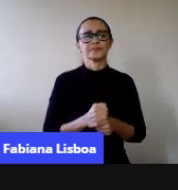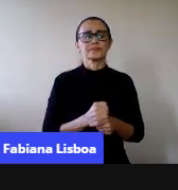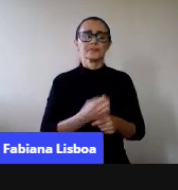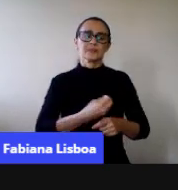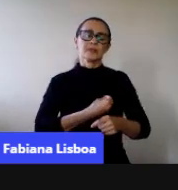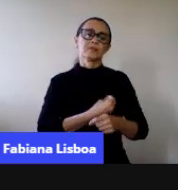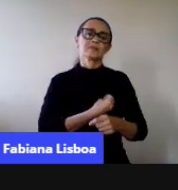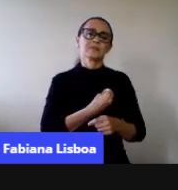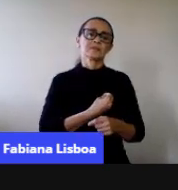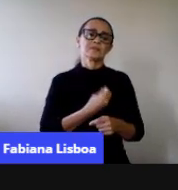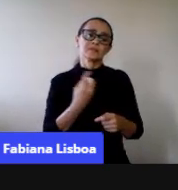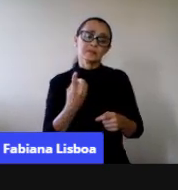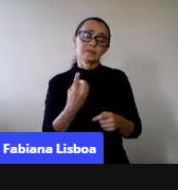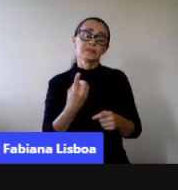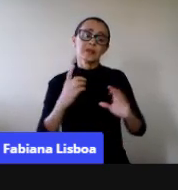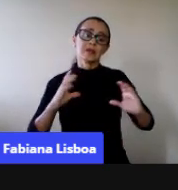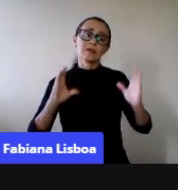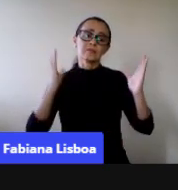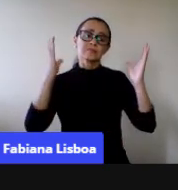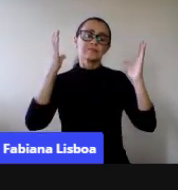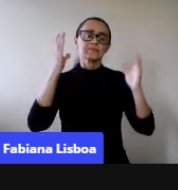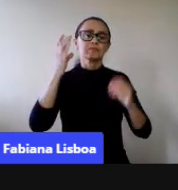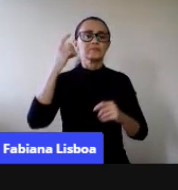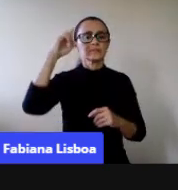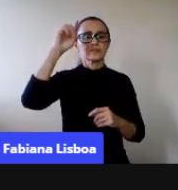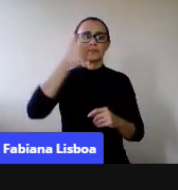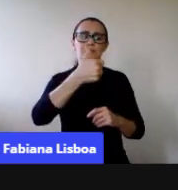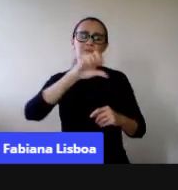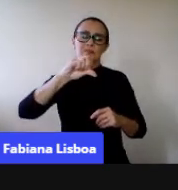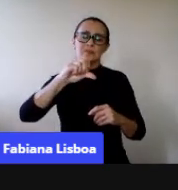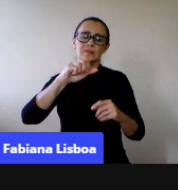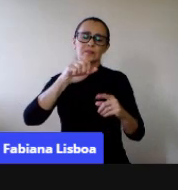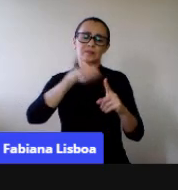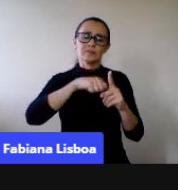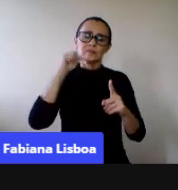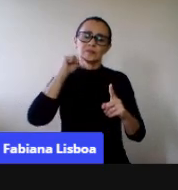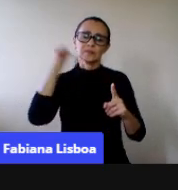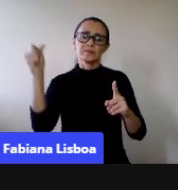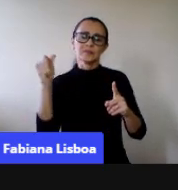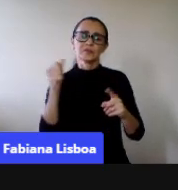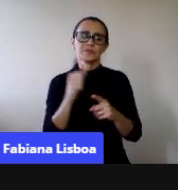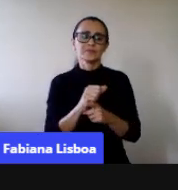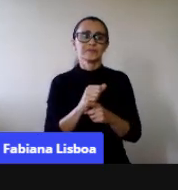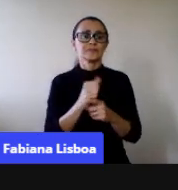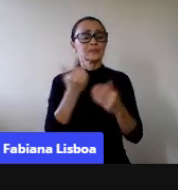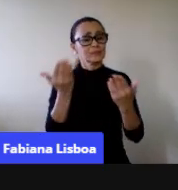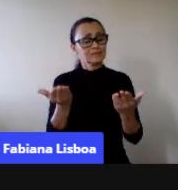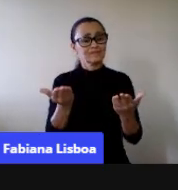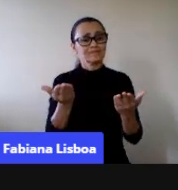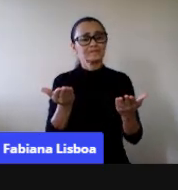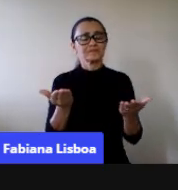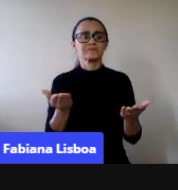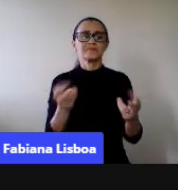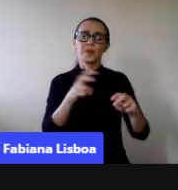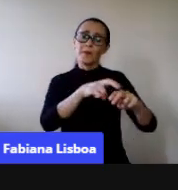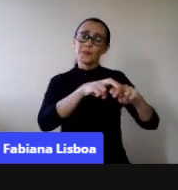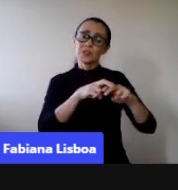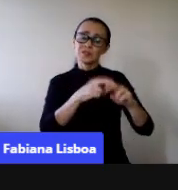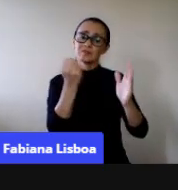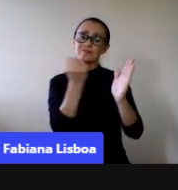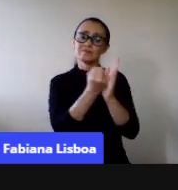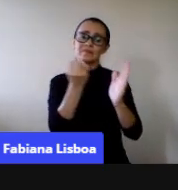ocorreu no dia 19 de abril, que depois foi escolhido, né, no continente americano como Dia do Índio. Então, ele marca uma